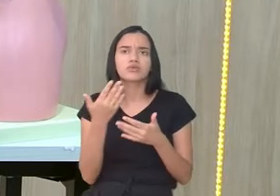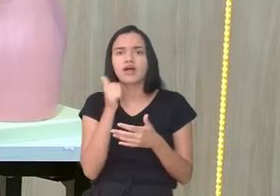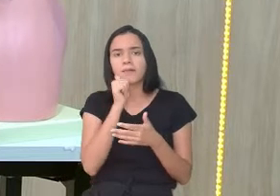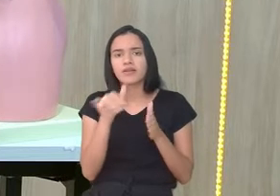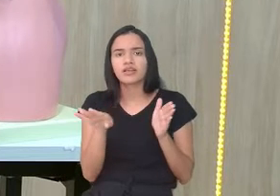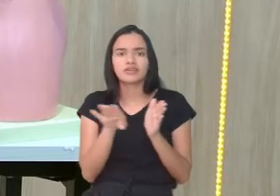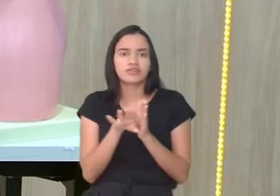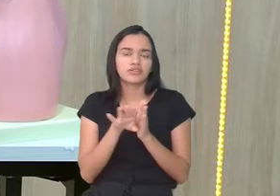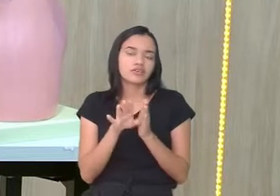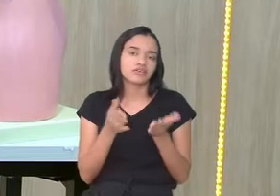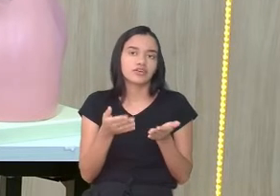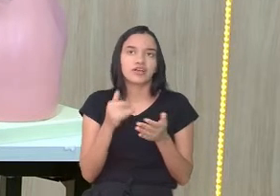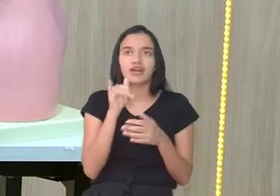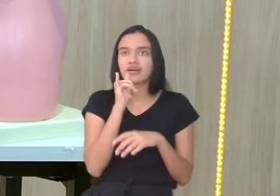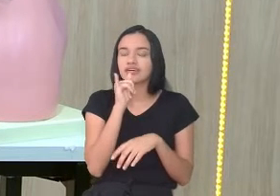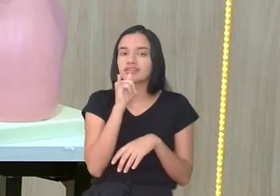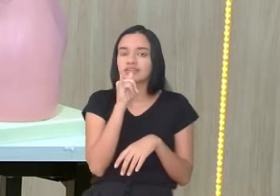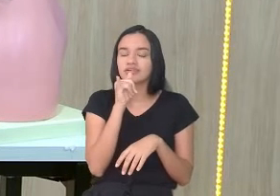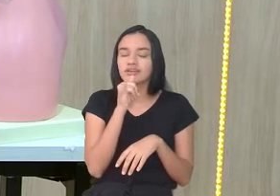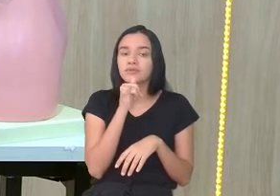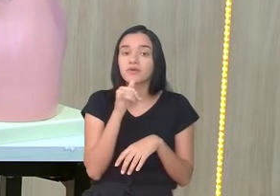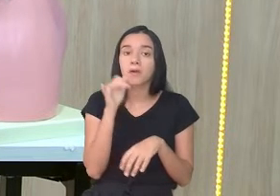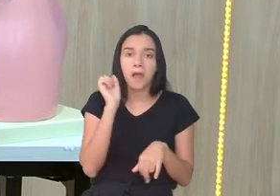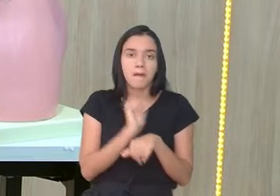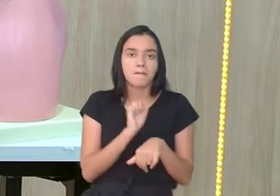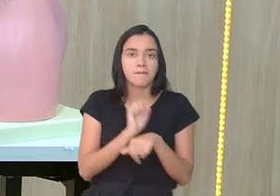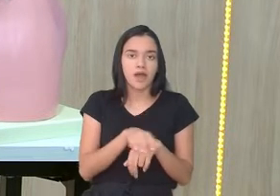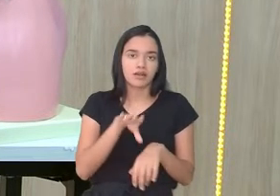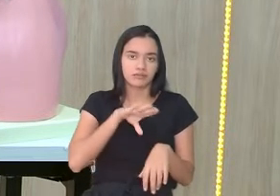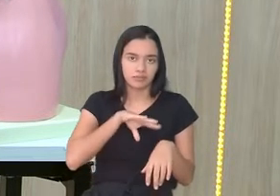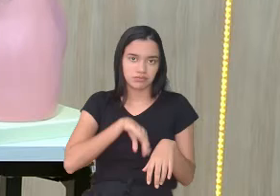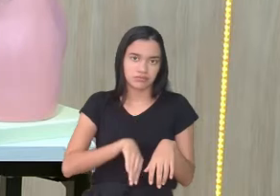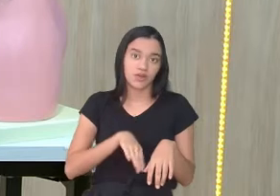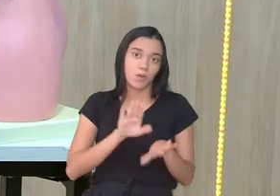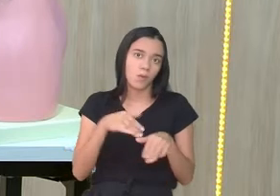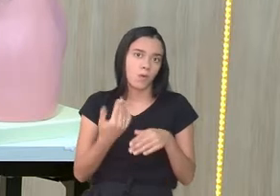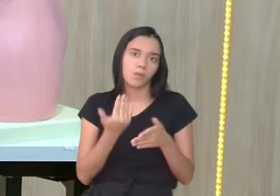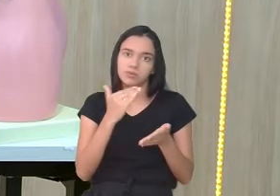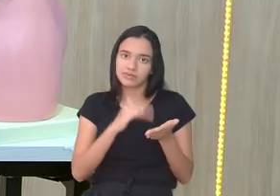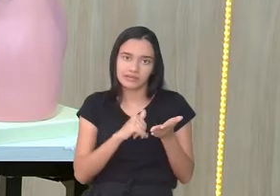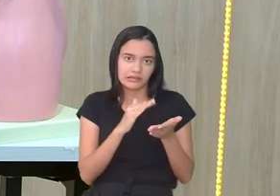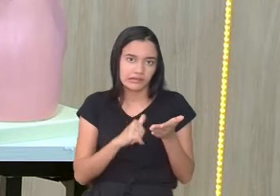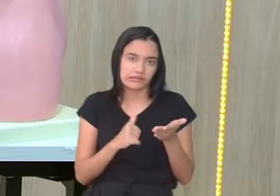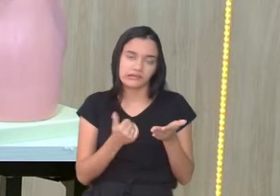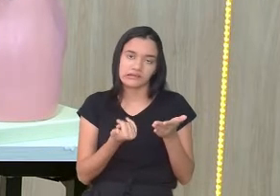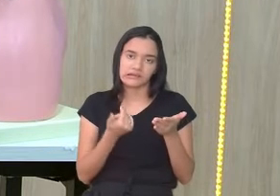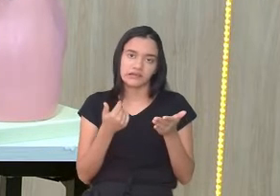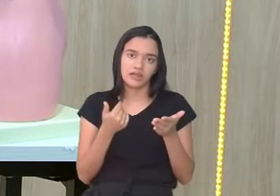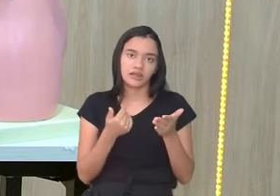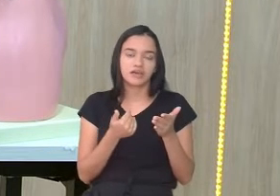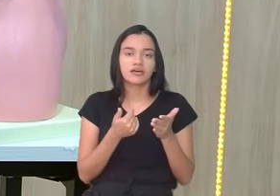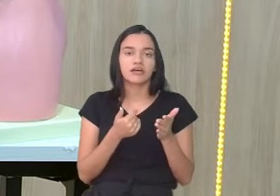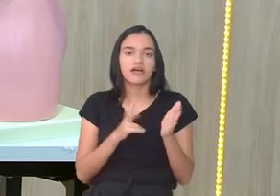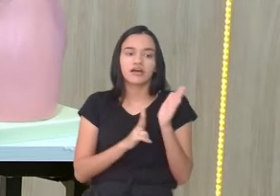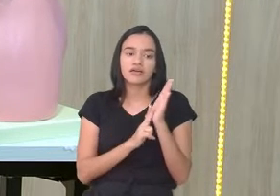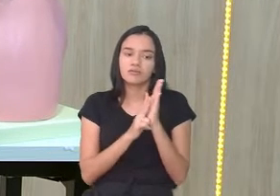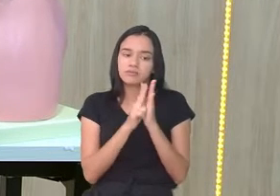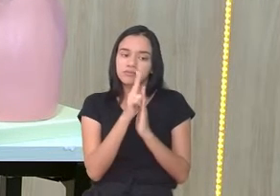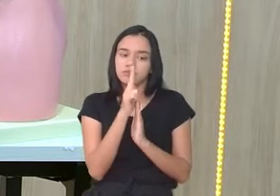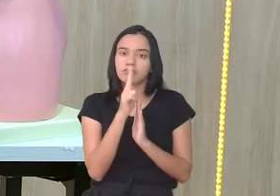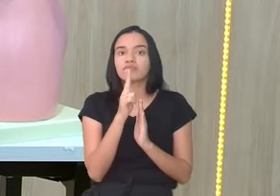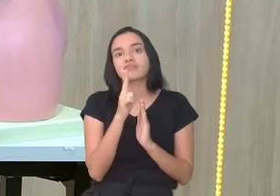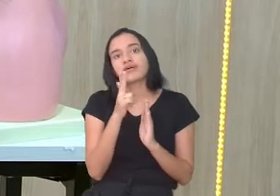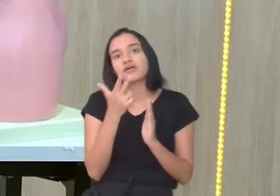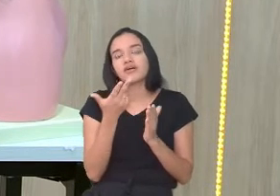na menopausa ou quando a mulher precisou tirar esses ovários, retirar esses ovários por algum motivo, por muitos